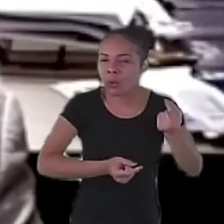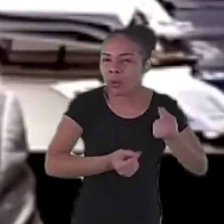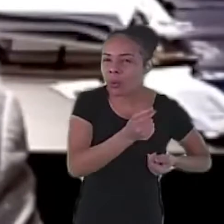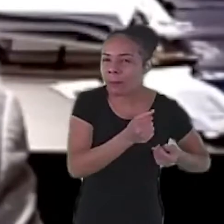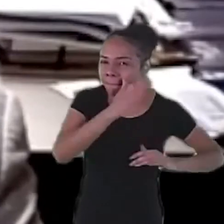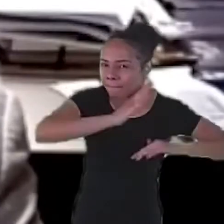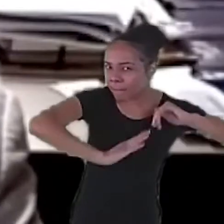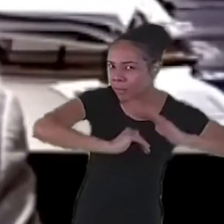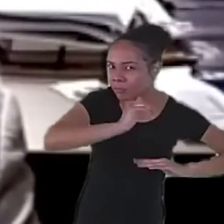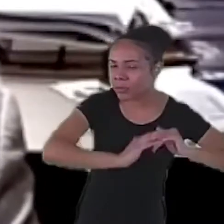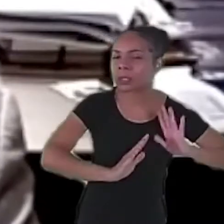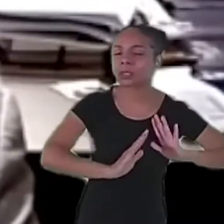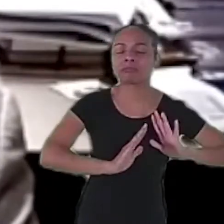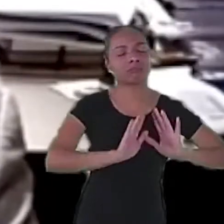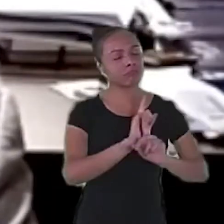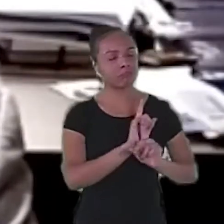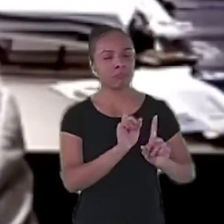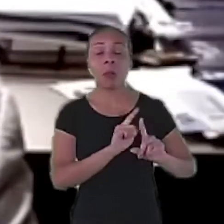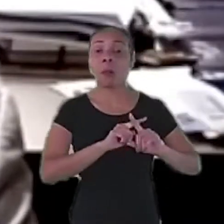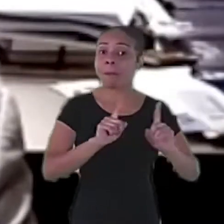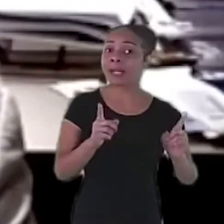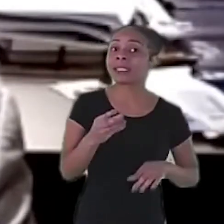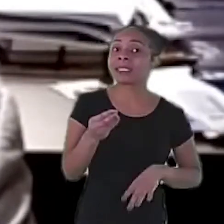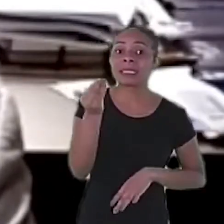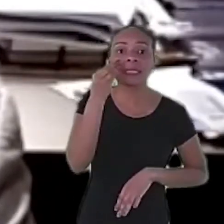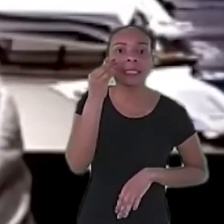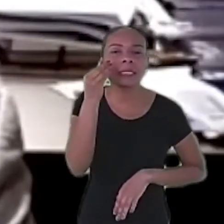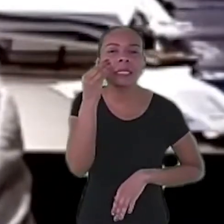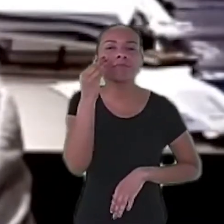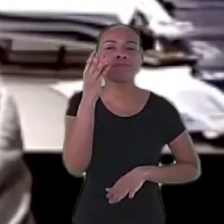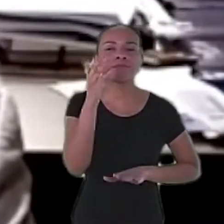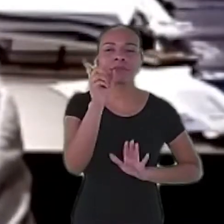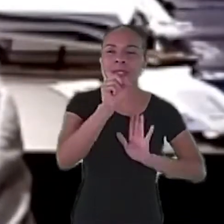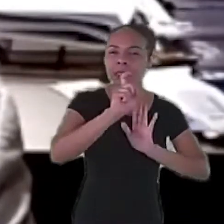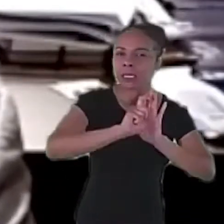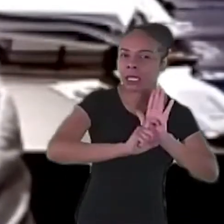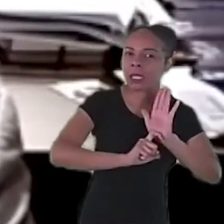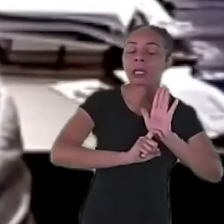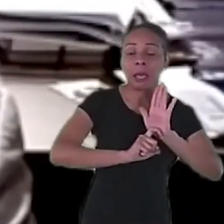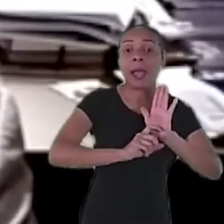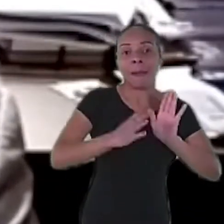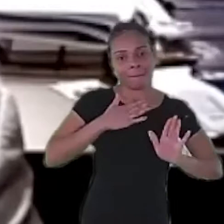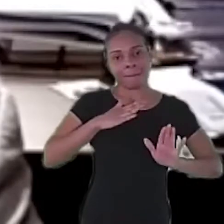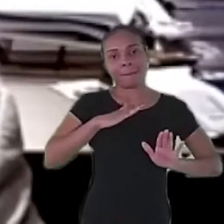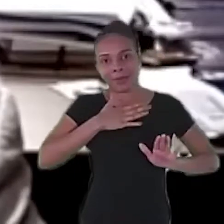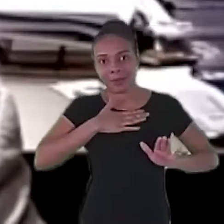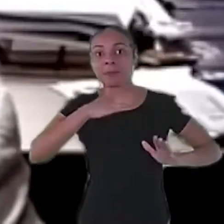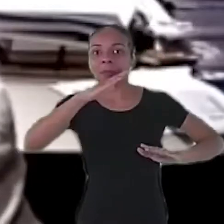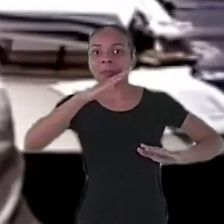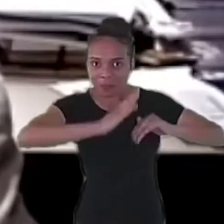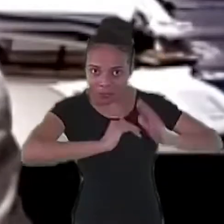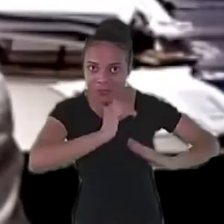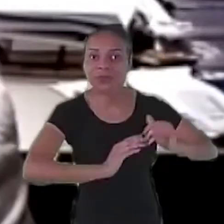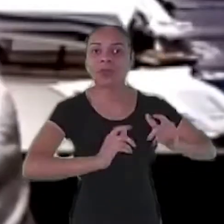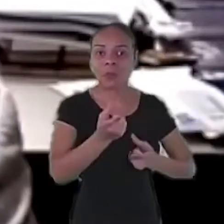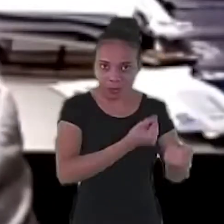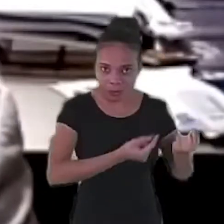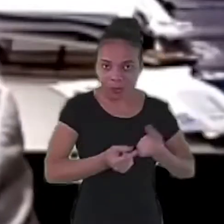textos num linguajar acessível ao público em geral, tá certo?